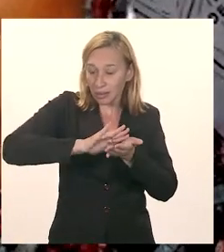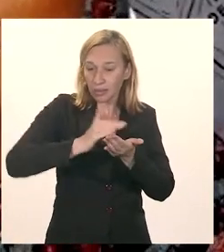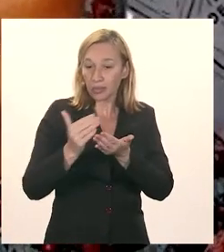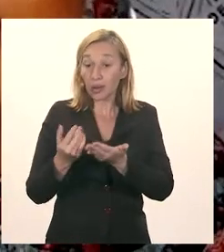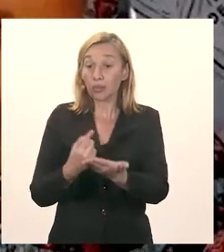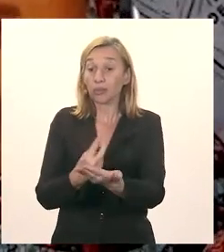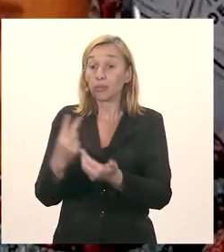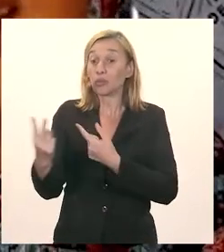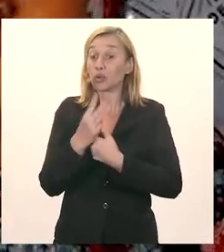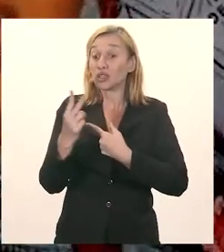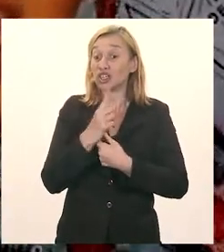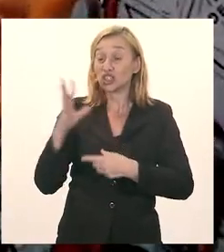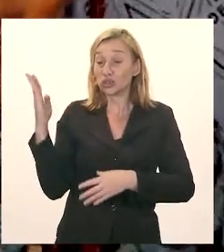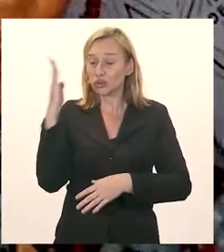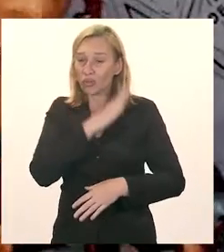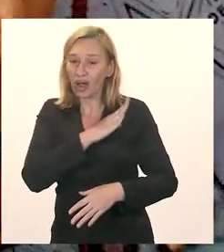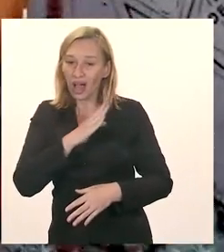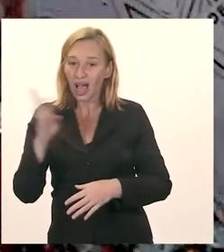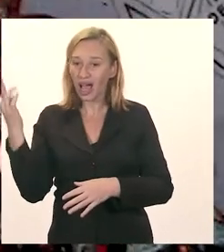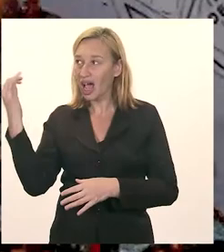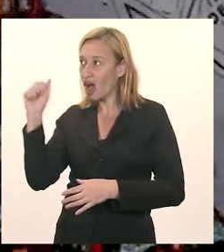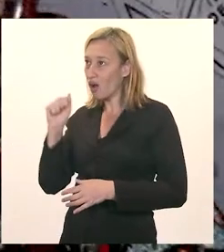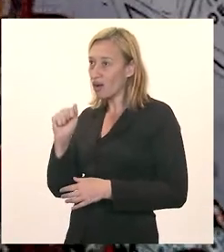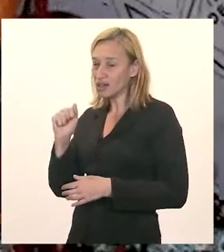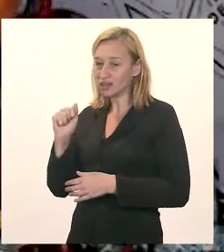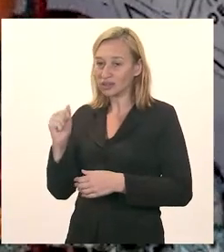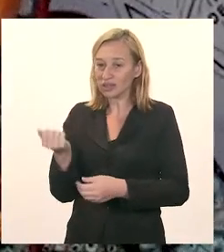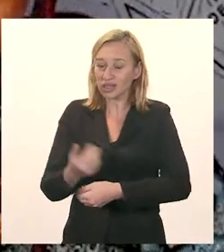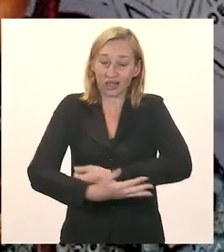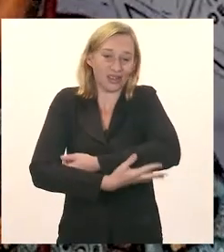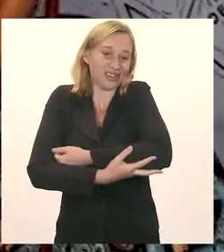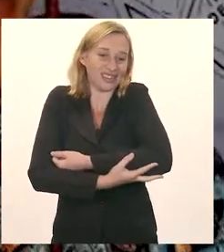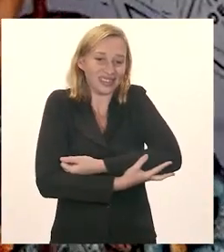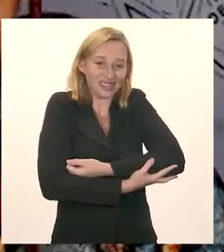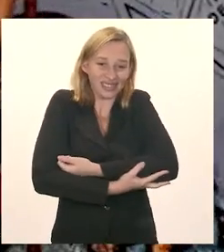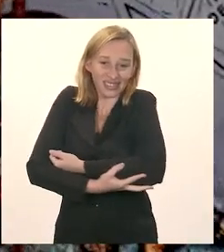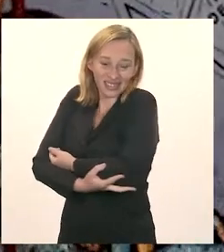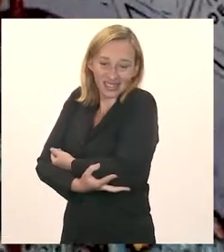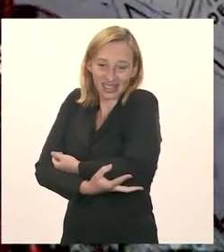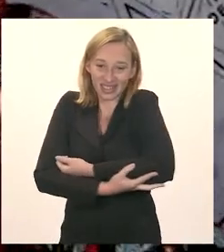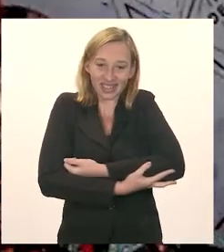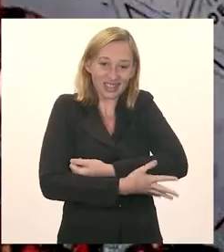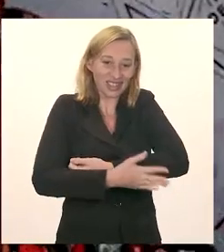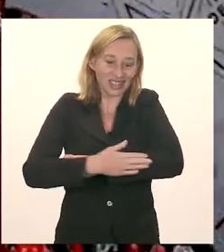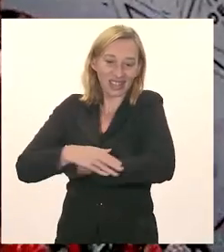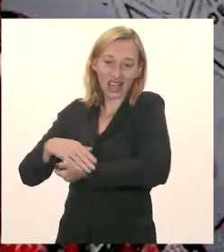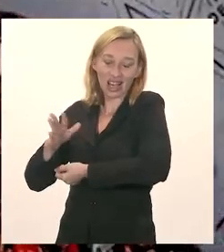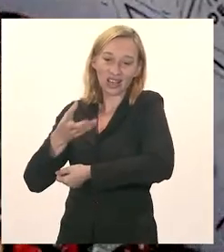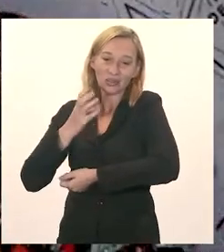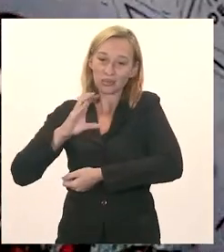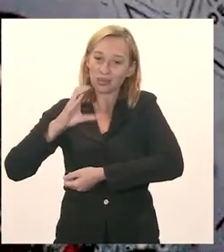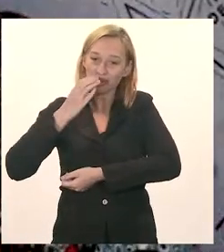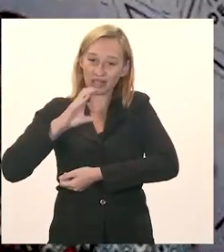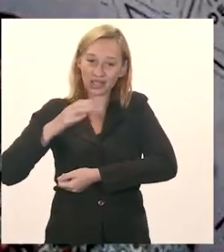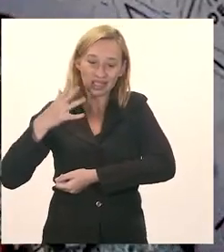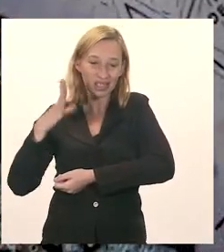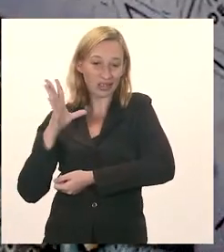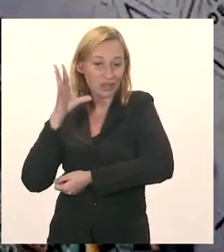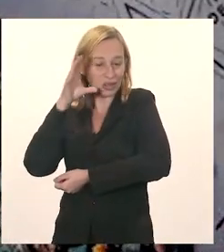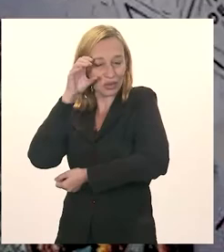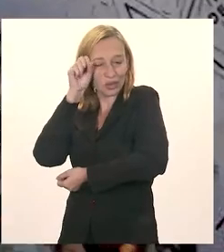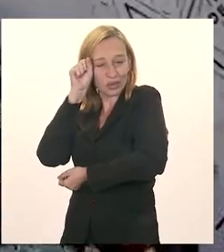livrar do que é ruim. A rosa me colocava nos braços com cantigas de ninala, me